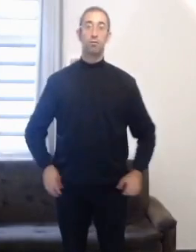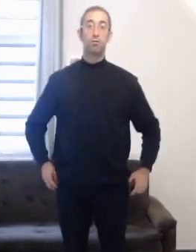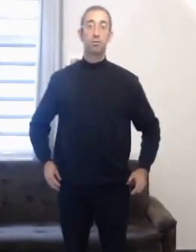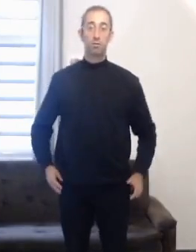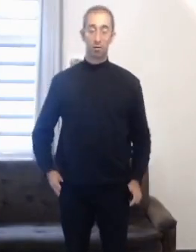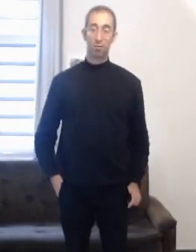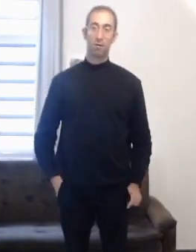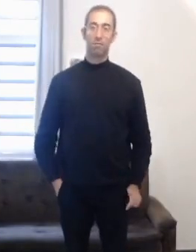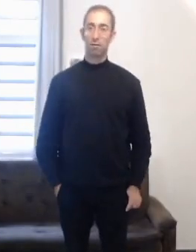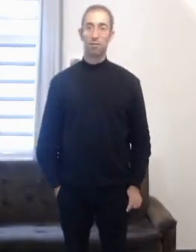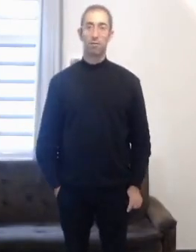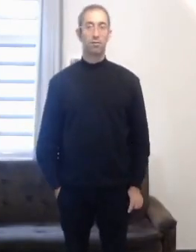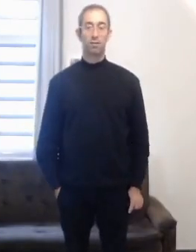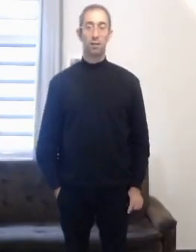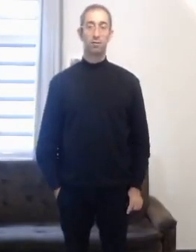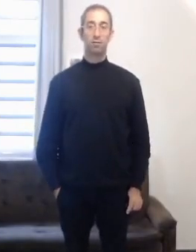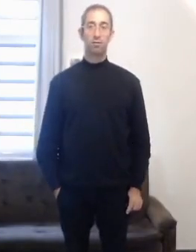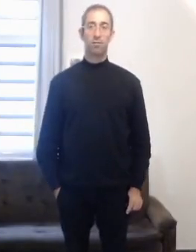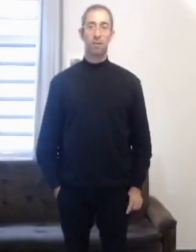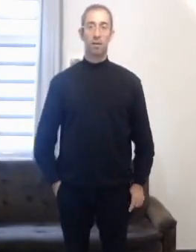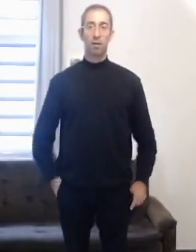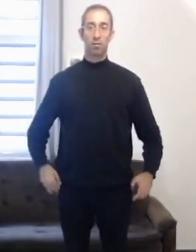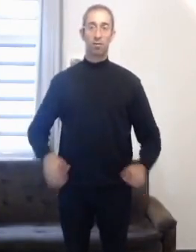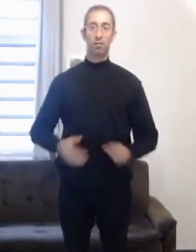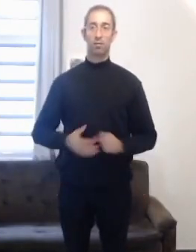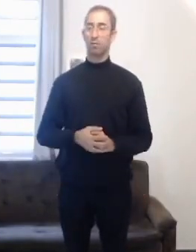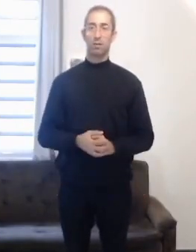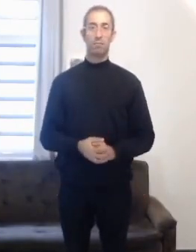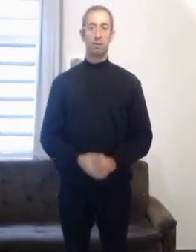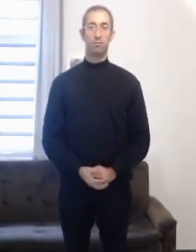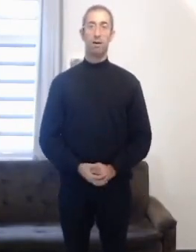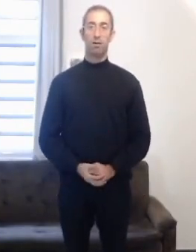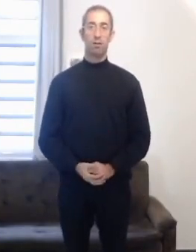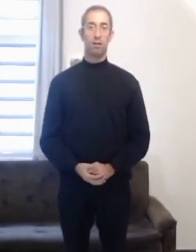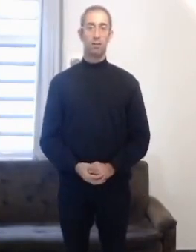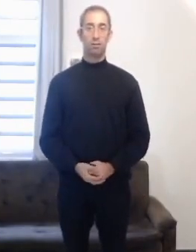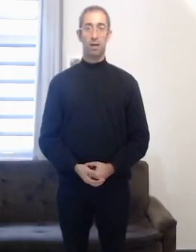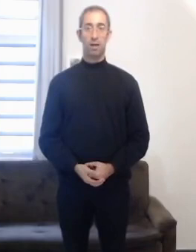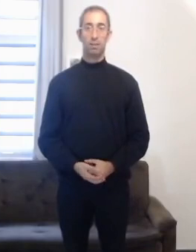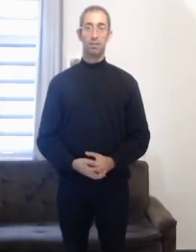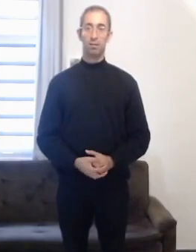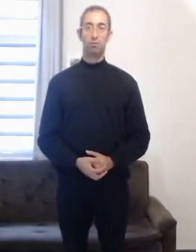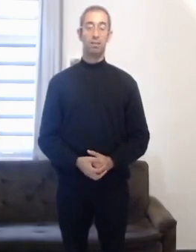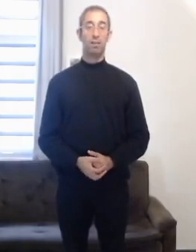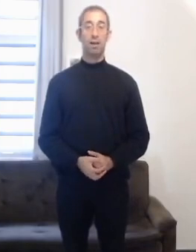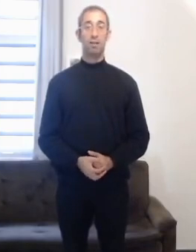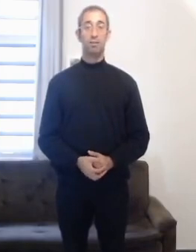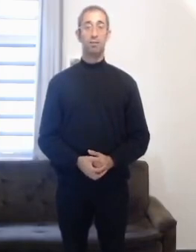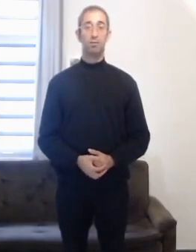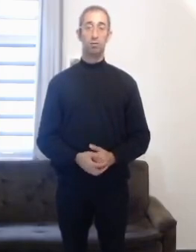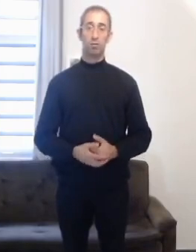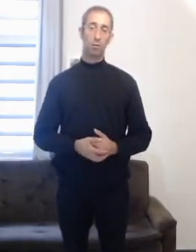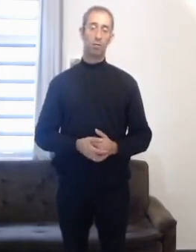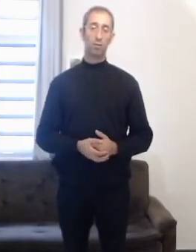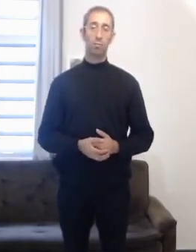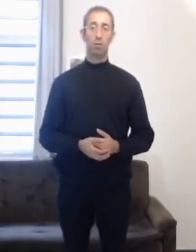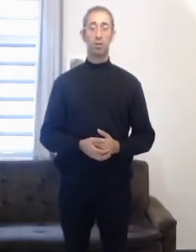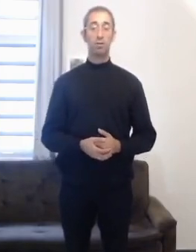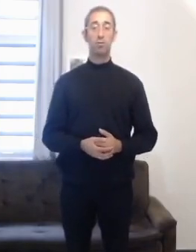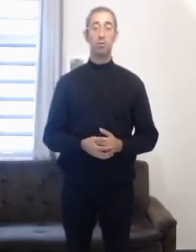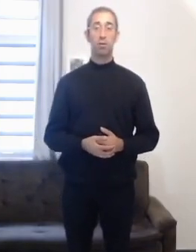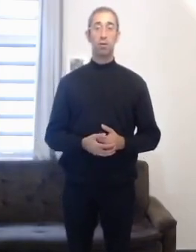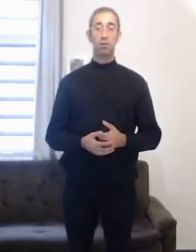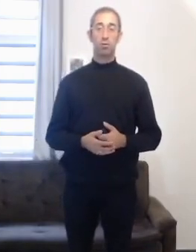Bom dia a todos, meu nome é Vitor Vasconcelos. Agora nós estamos aqui mais uma aula de Prática e Ciências Humanidades. Hoje nós vamos conversar